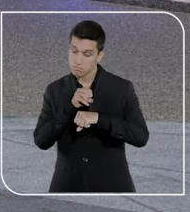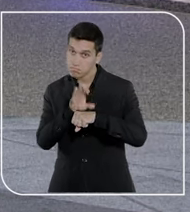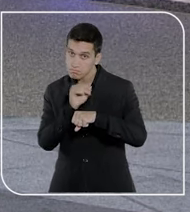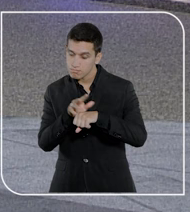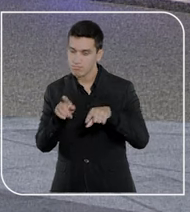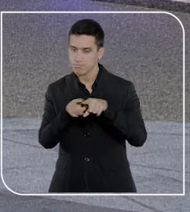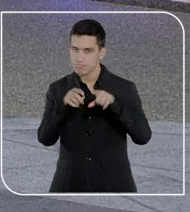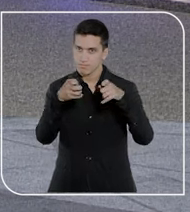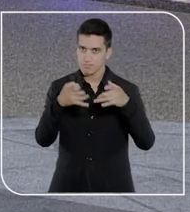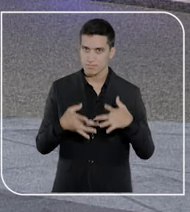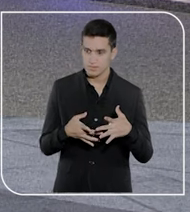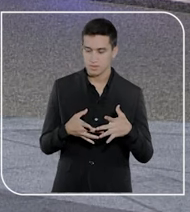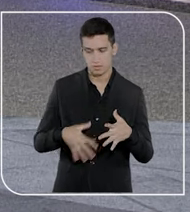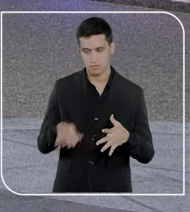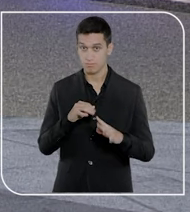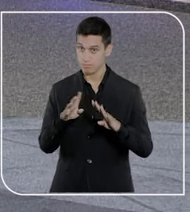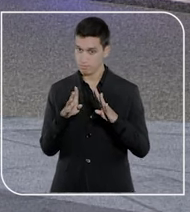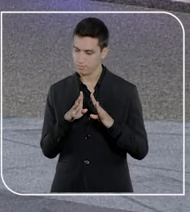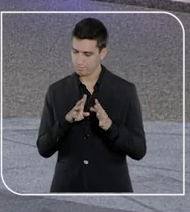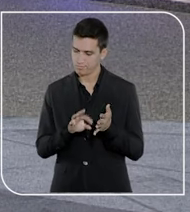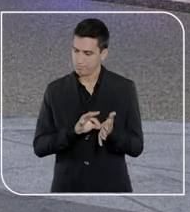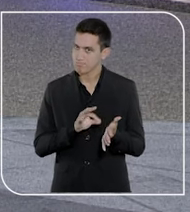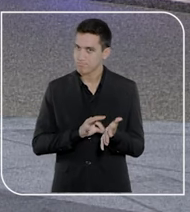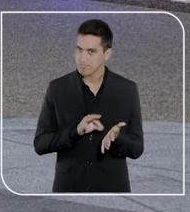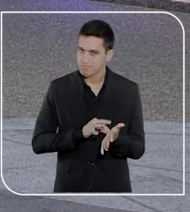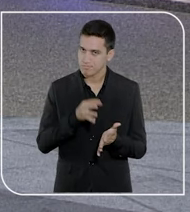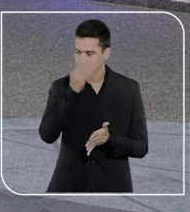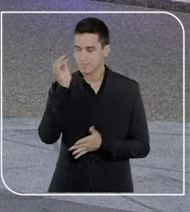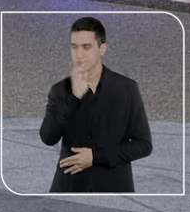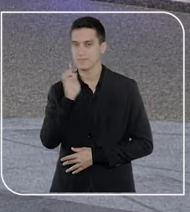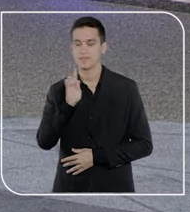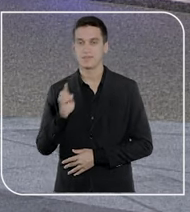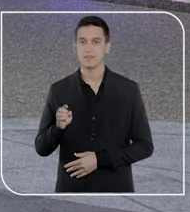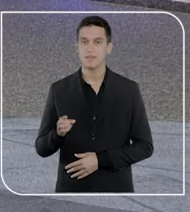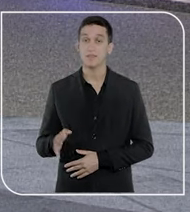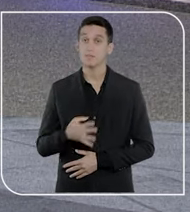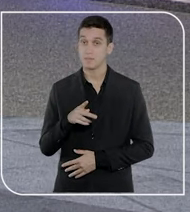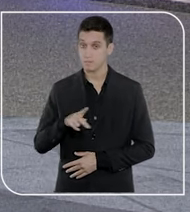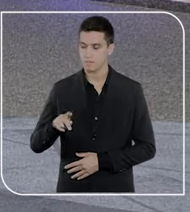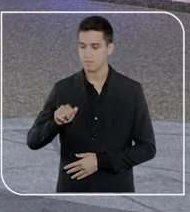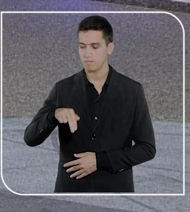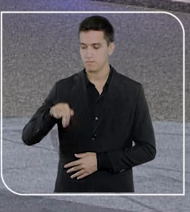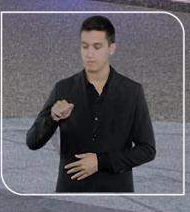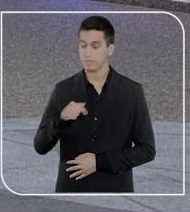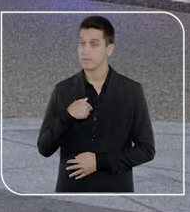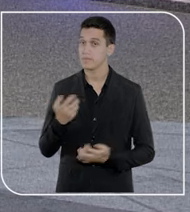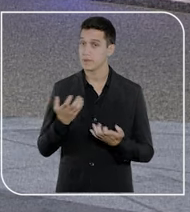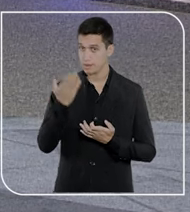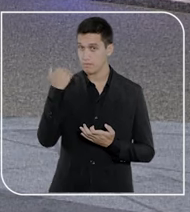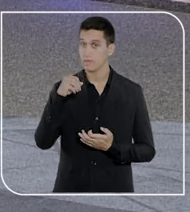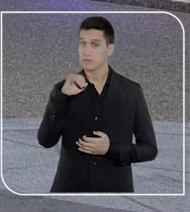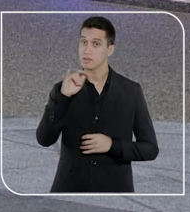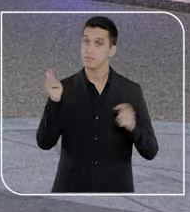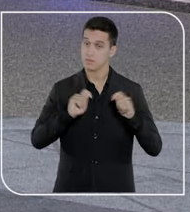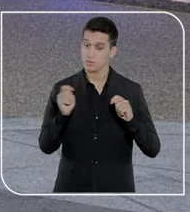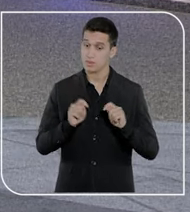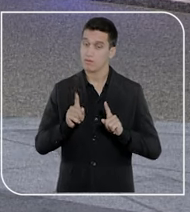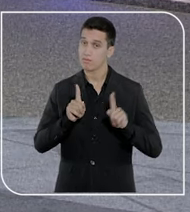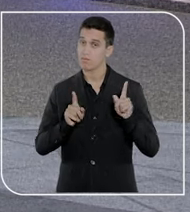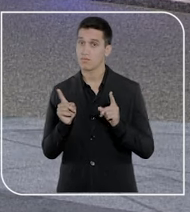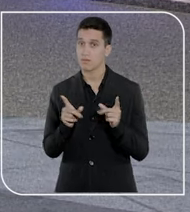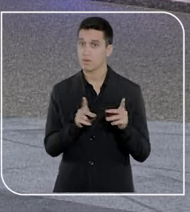né, para quem nos acompanha. Bom, professora Ana, eu queria saber se é possível a penhorabilidade de valores depositados em